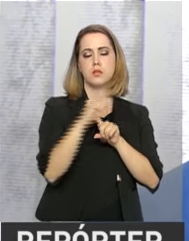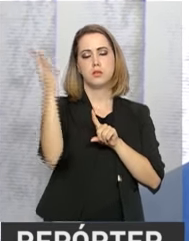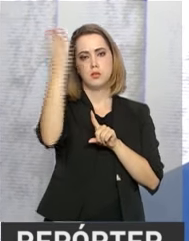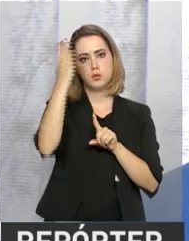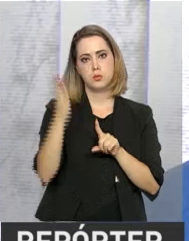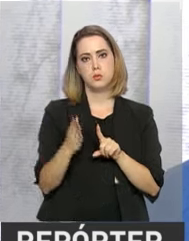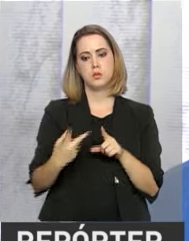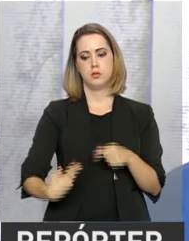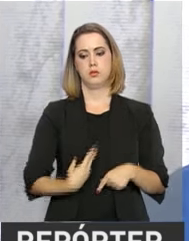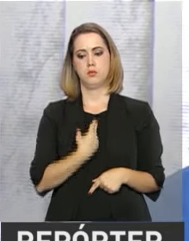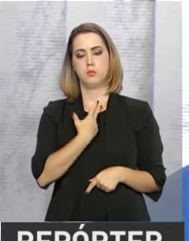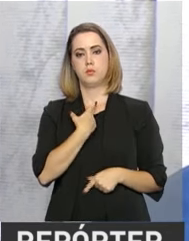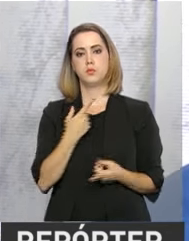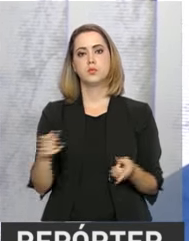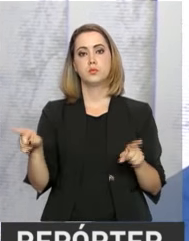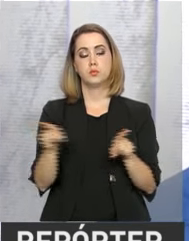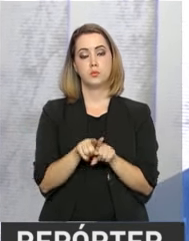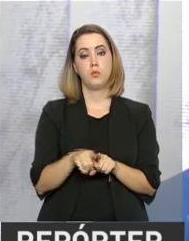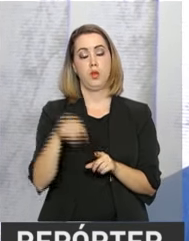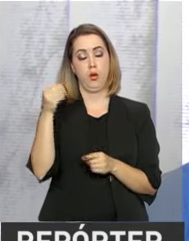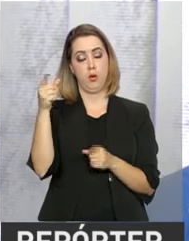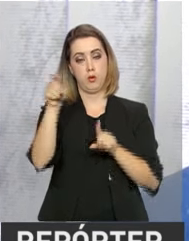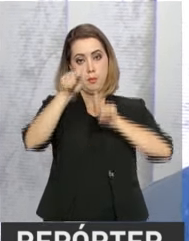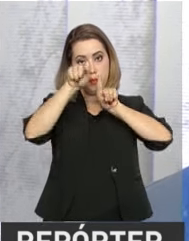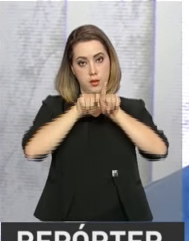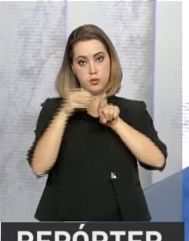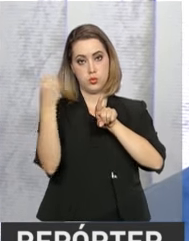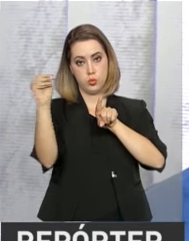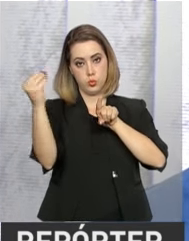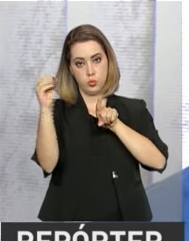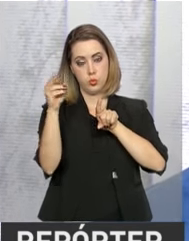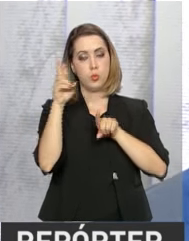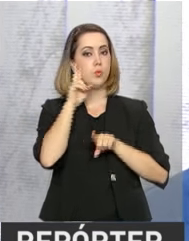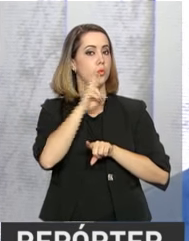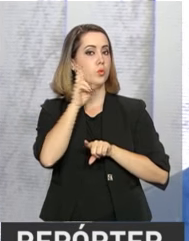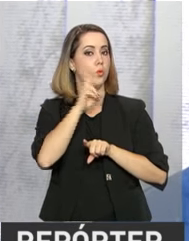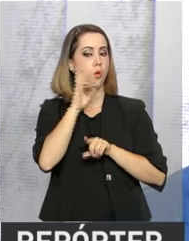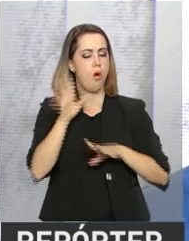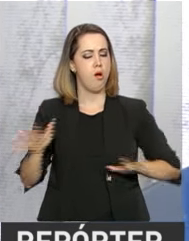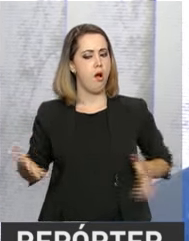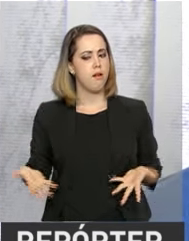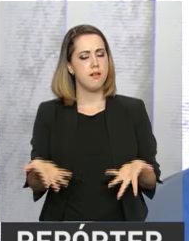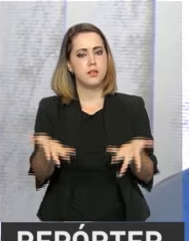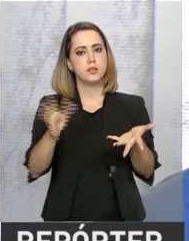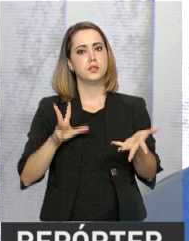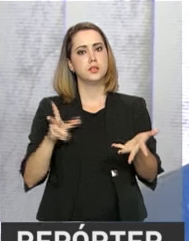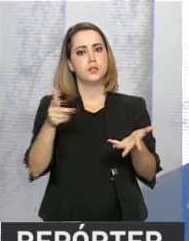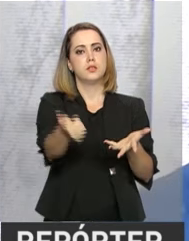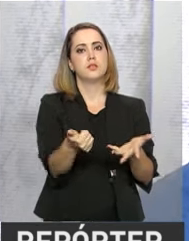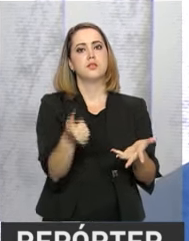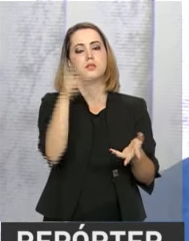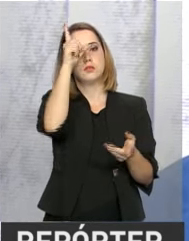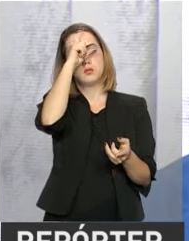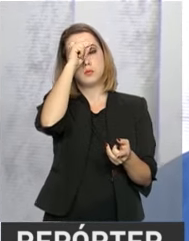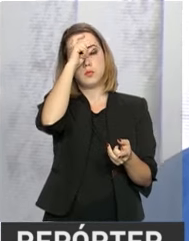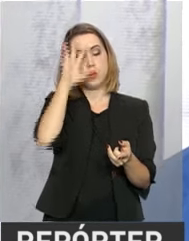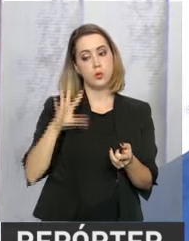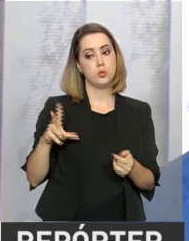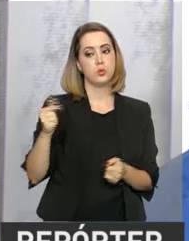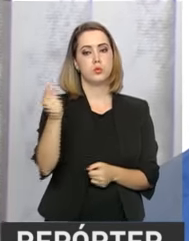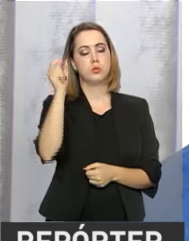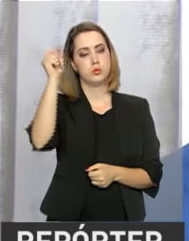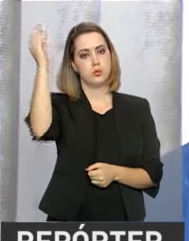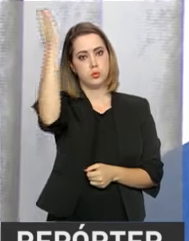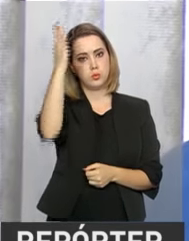dedicado à reconstrução de mama à prevenção do câncer de mama ela estimula todos os hospitais credenciados pela sociedade do Brasil inteiro